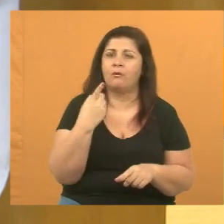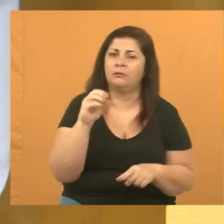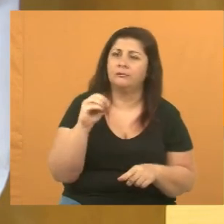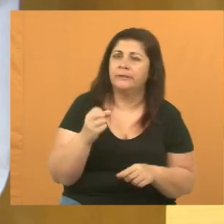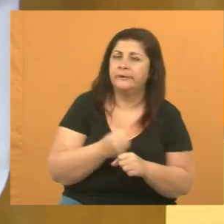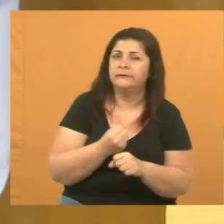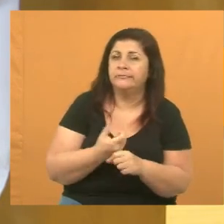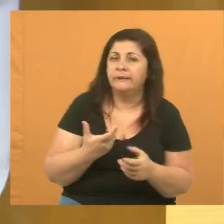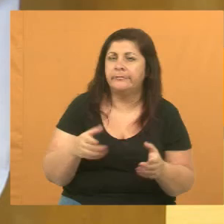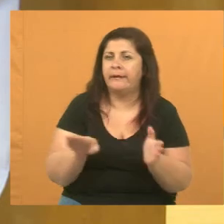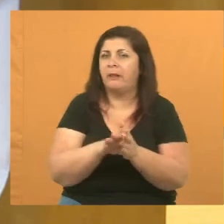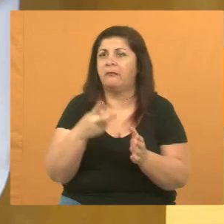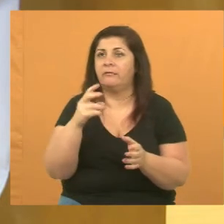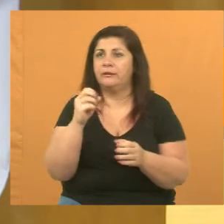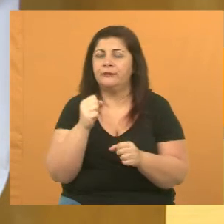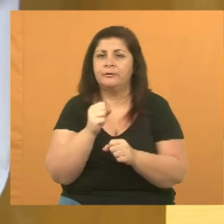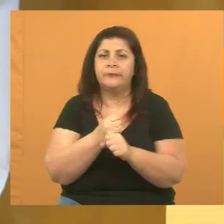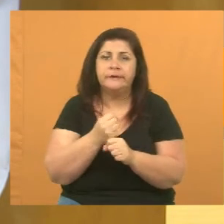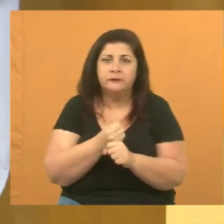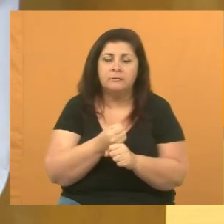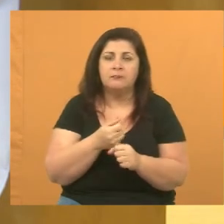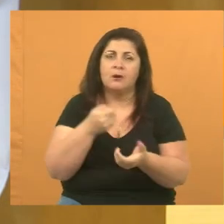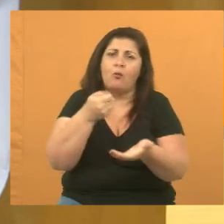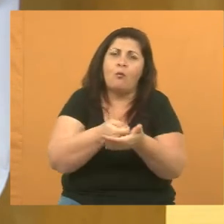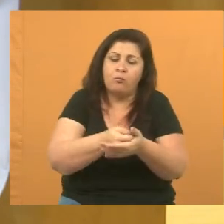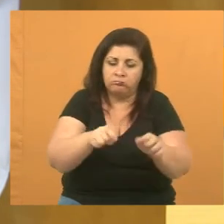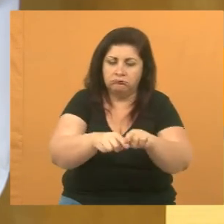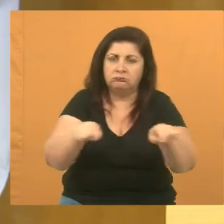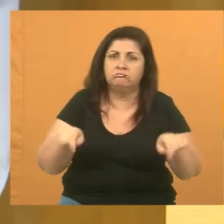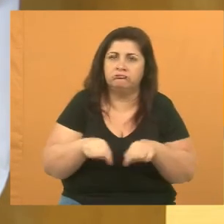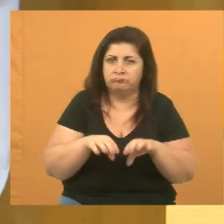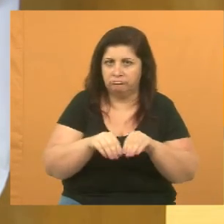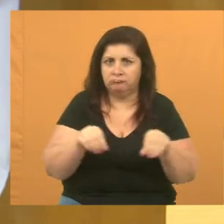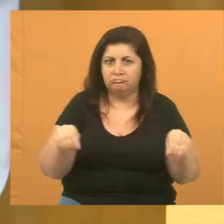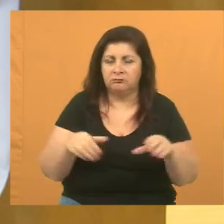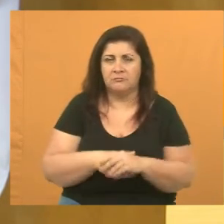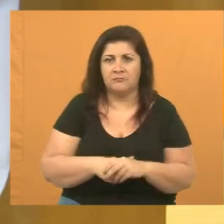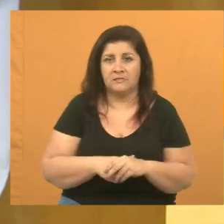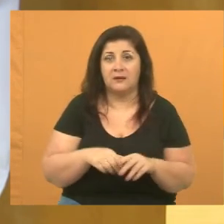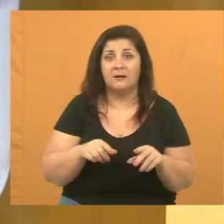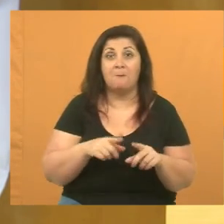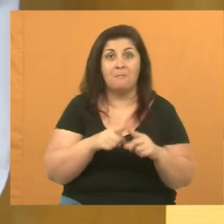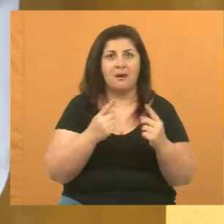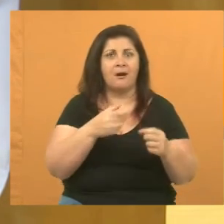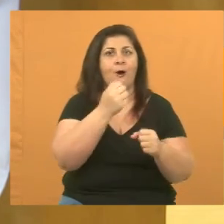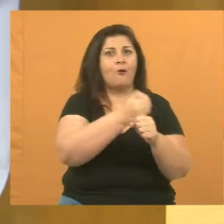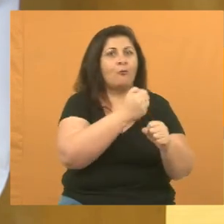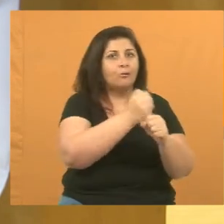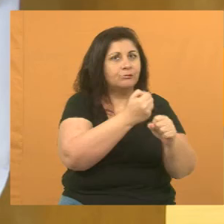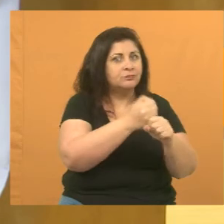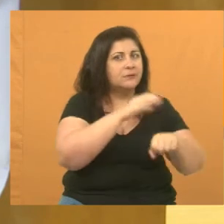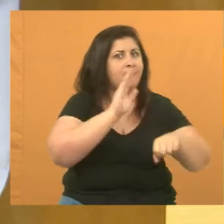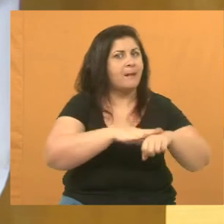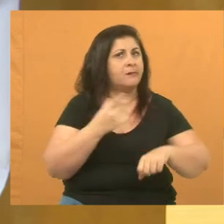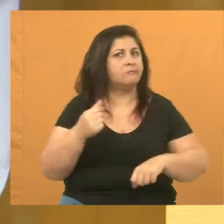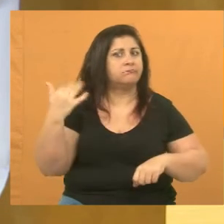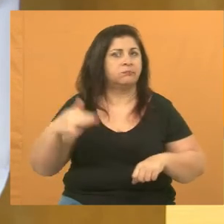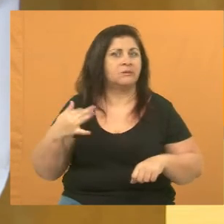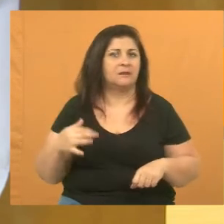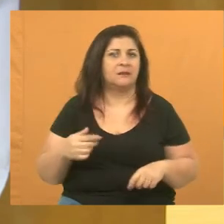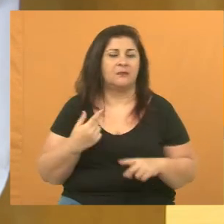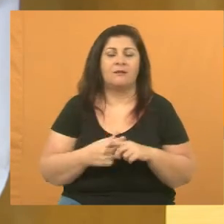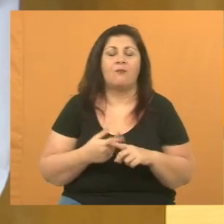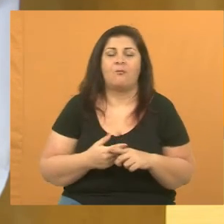quem sabe 20 anos para comprar lá o seu terreninho. E para a construção é muito mais caro, porque a mão de obra não financia no cartão